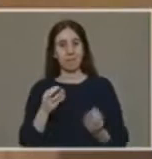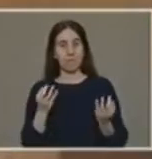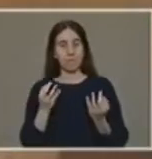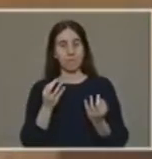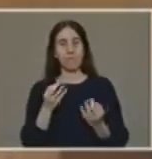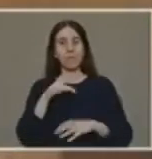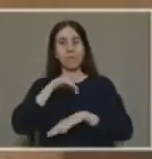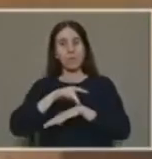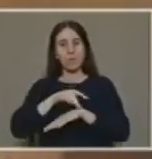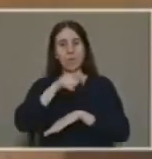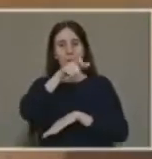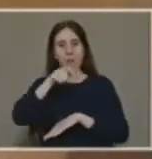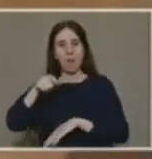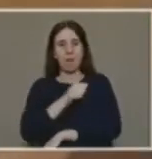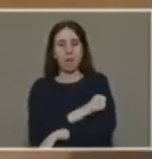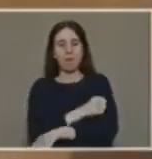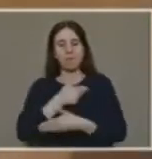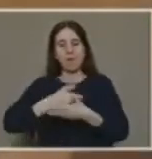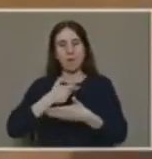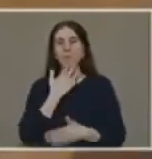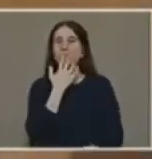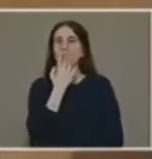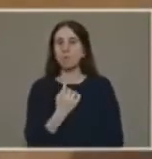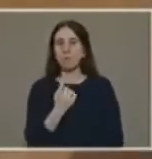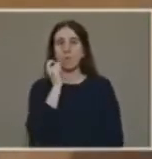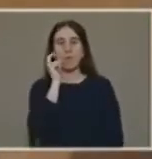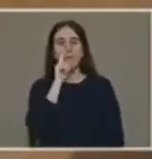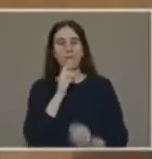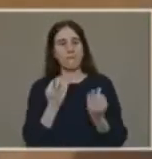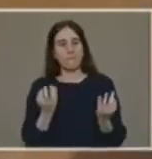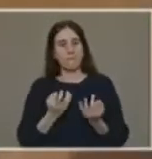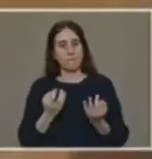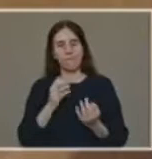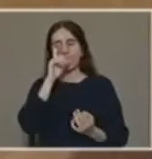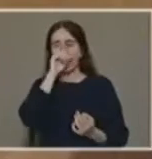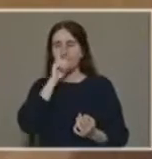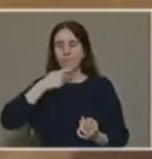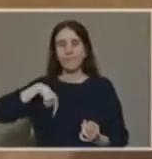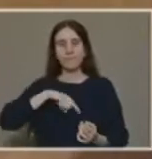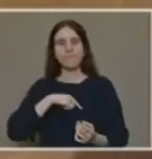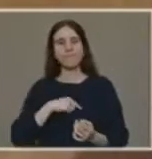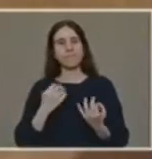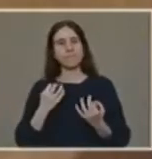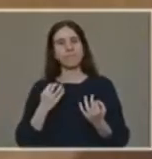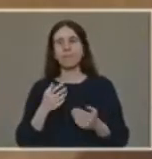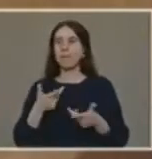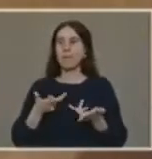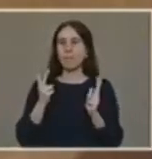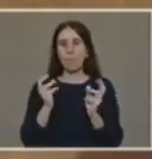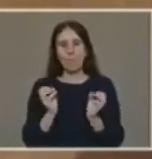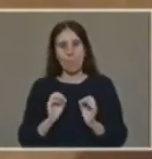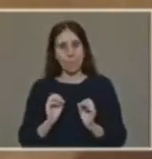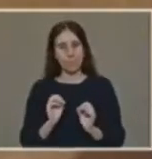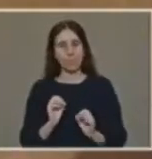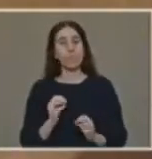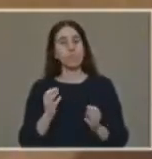aqueles que estão doentes, sozinhos em casa, lembramos aqueles que de alguma forma estão privados de liberdade.